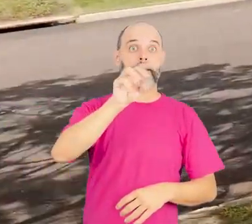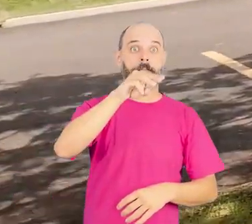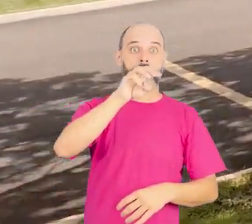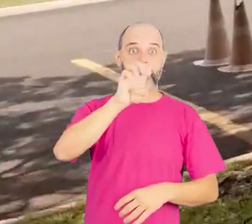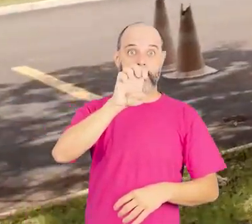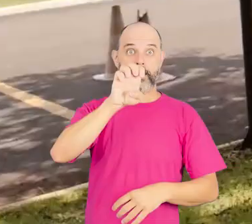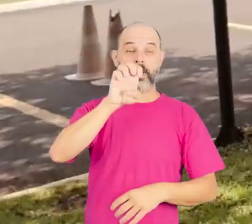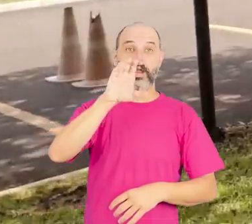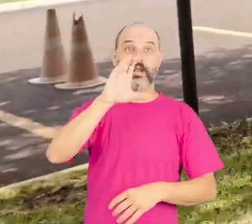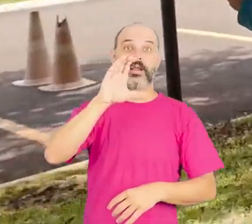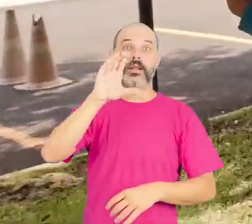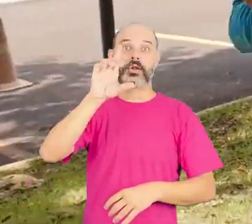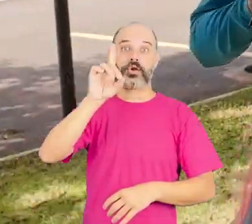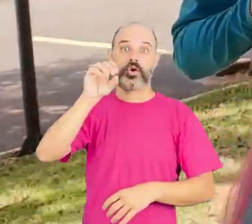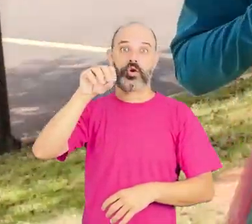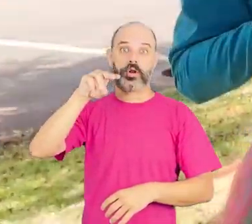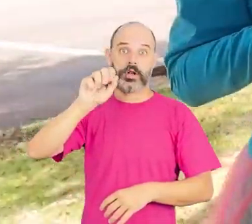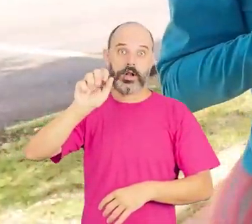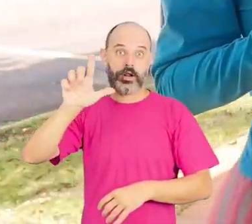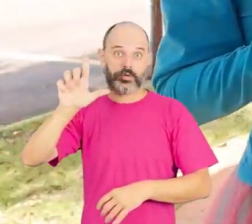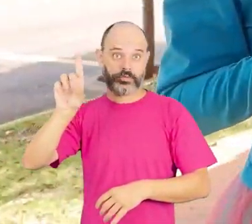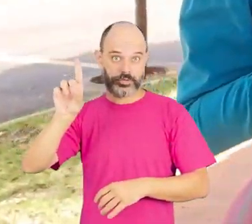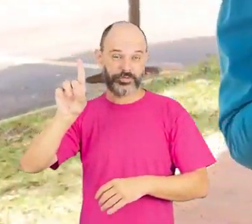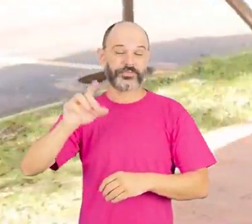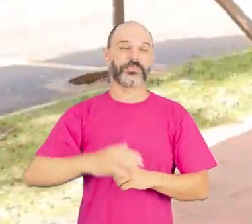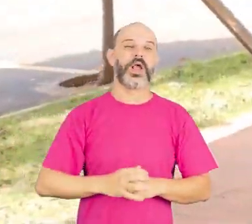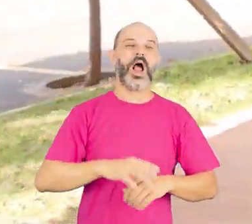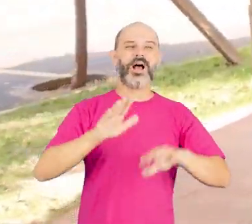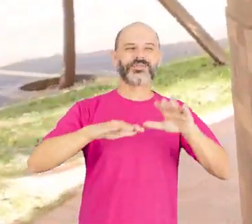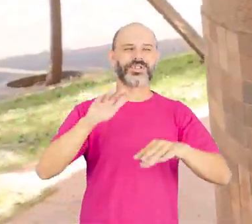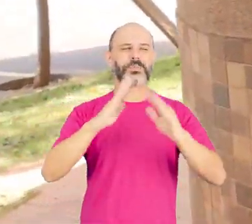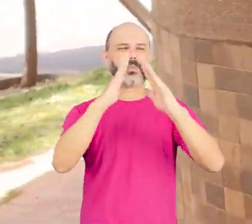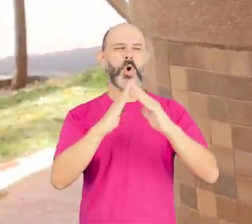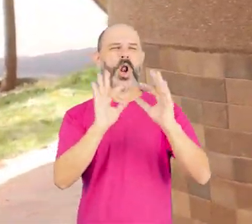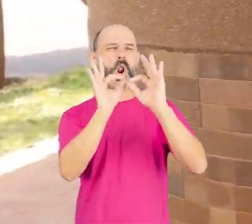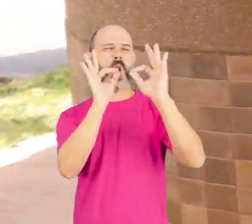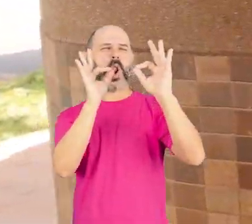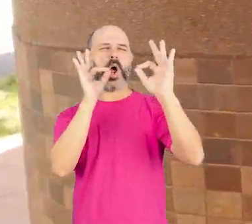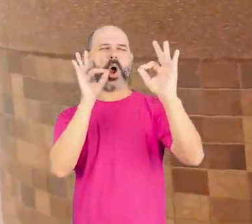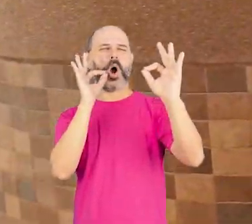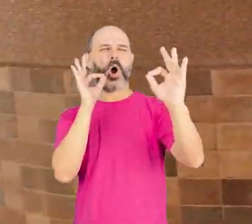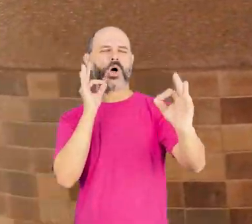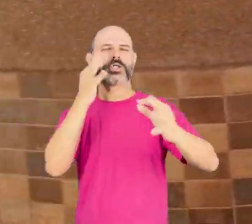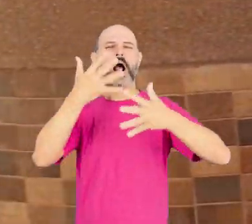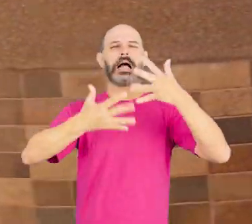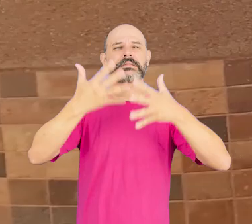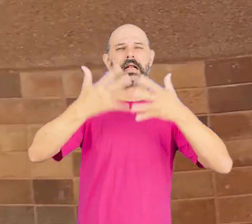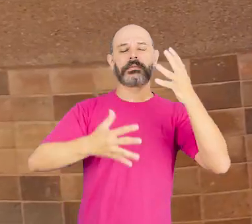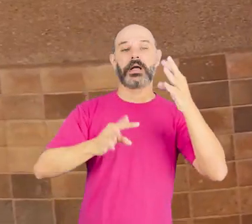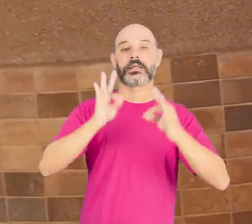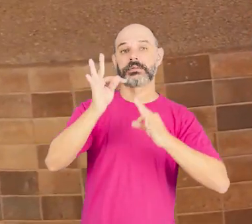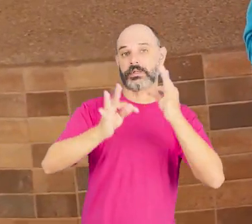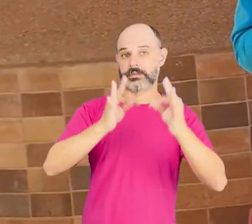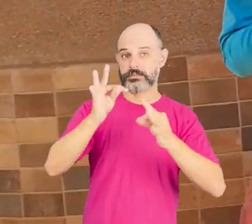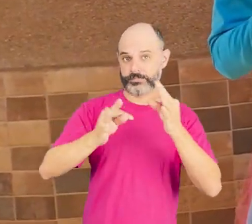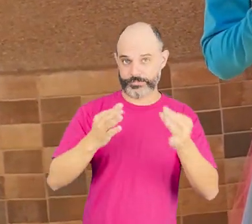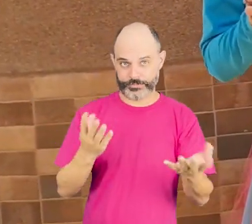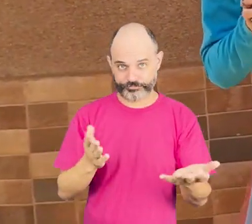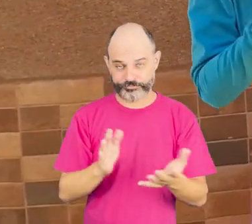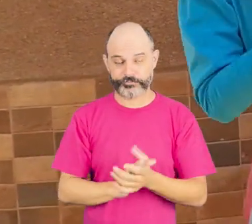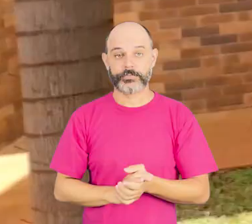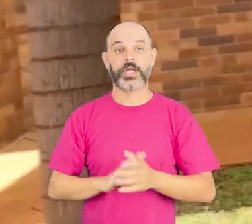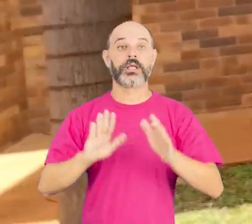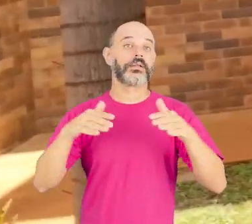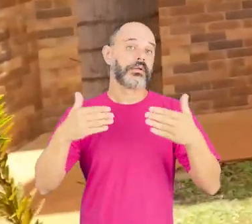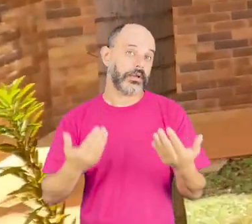A distância de um hospital pode atrapalhar bastante o tratamento contra o câncer de crianças e adolescentes. E isso acontecia muito em